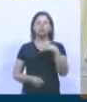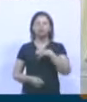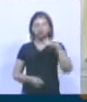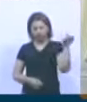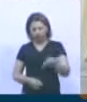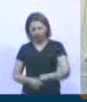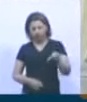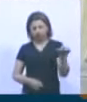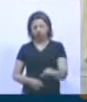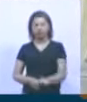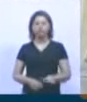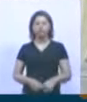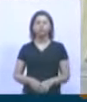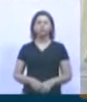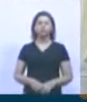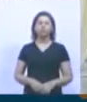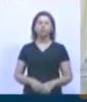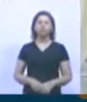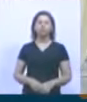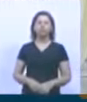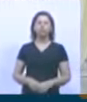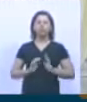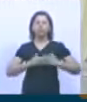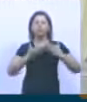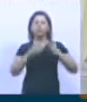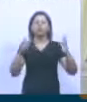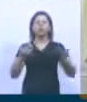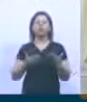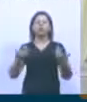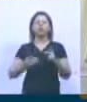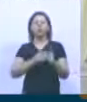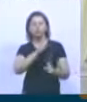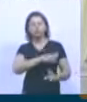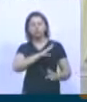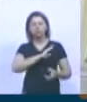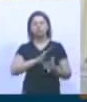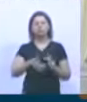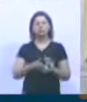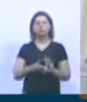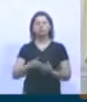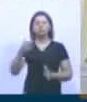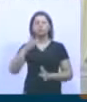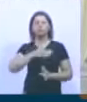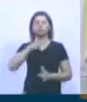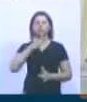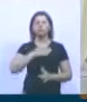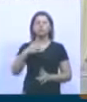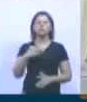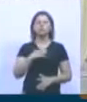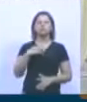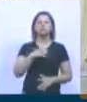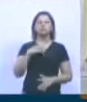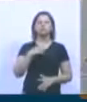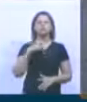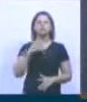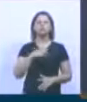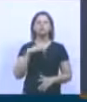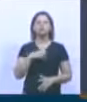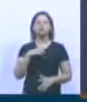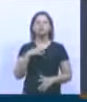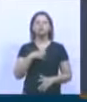inferioridade. Coloco agora, Senhor, no teu coração os meus sentimentos